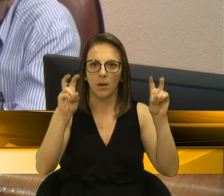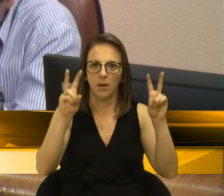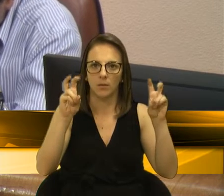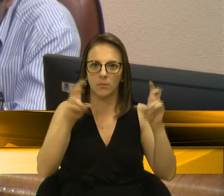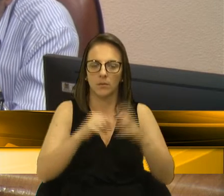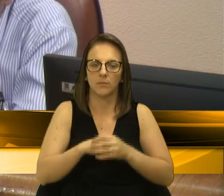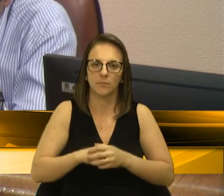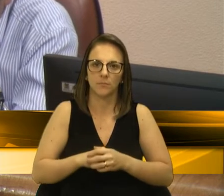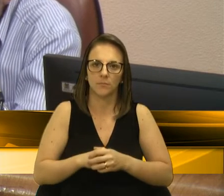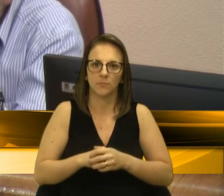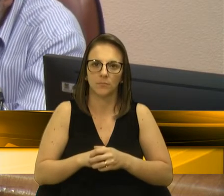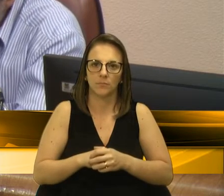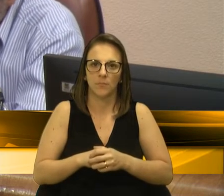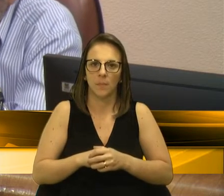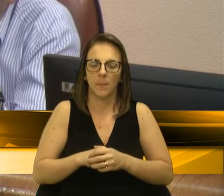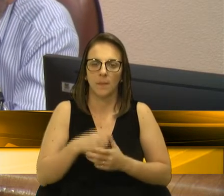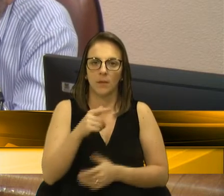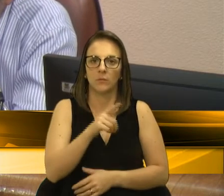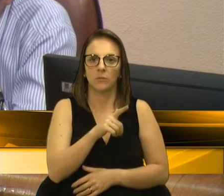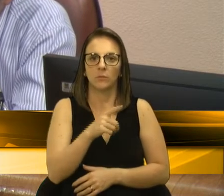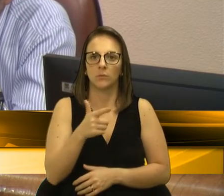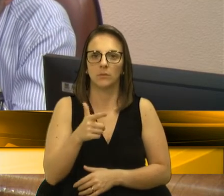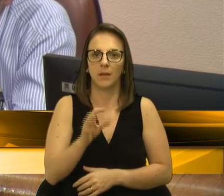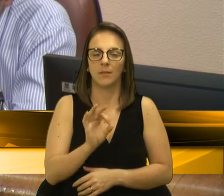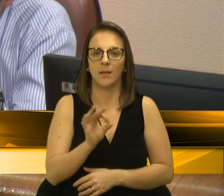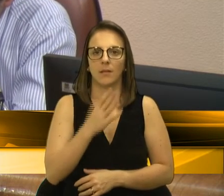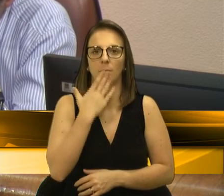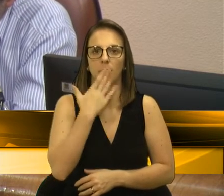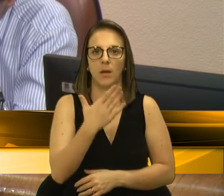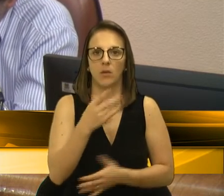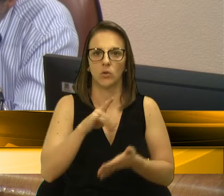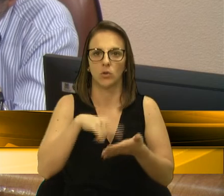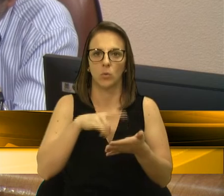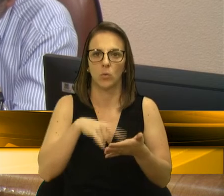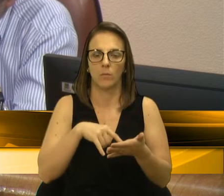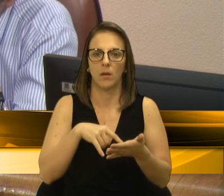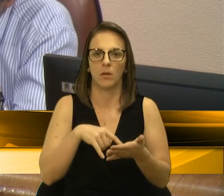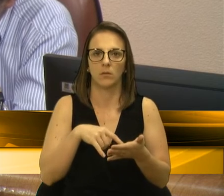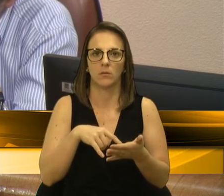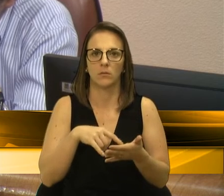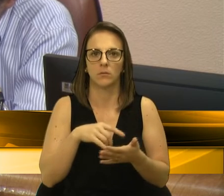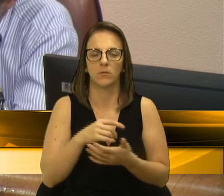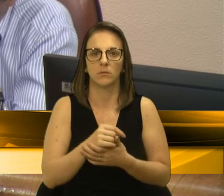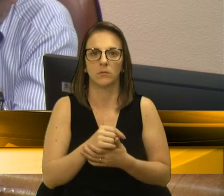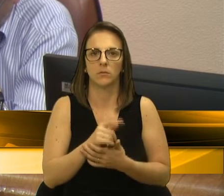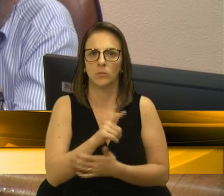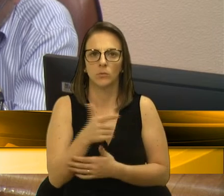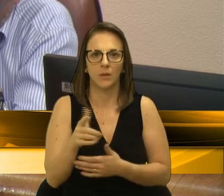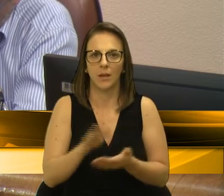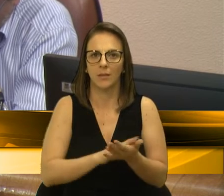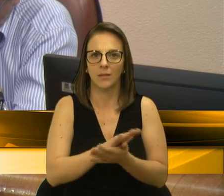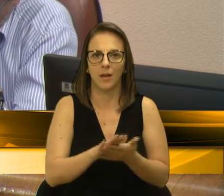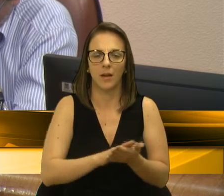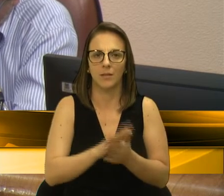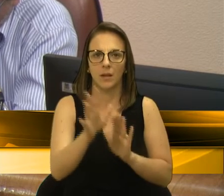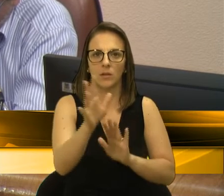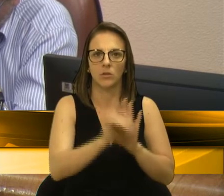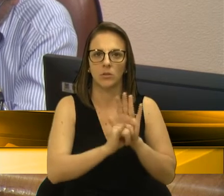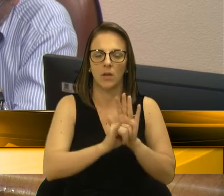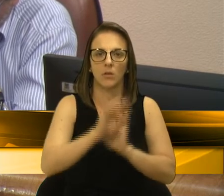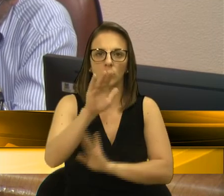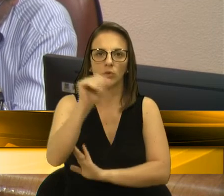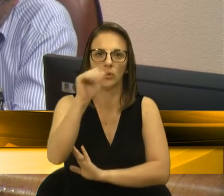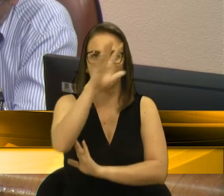2.1. Não exigência de documentos de habilitação. Não constou no edital de chamamento público número